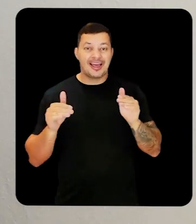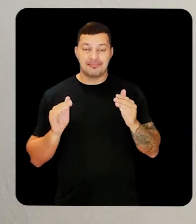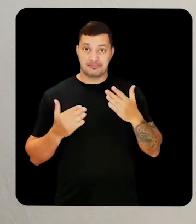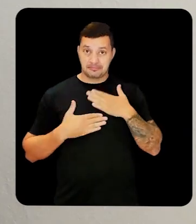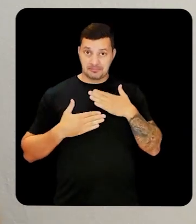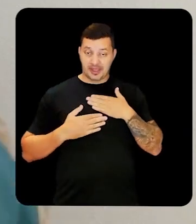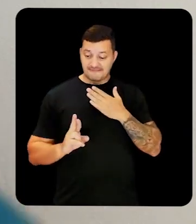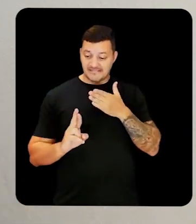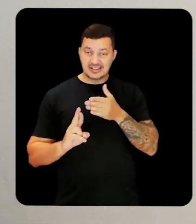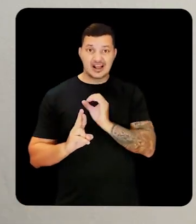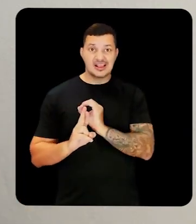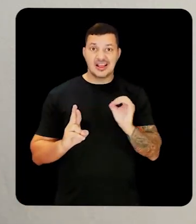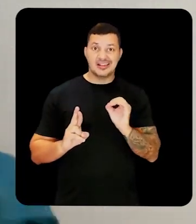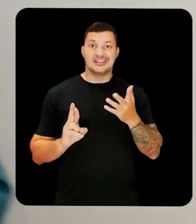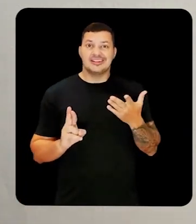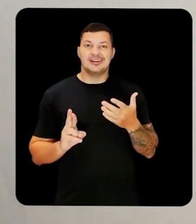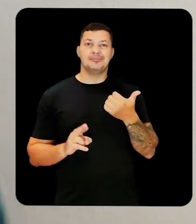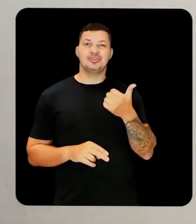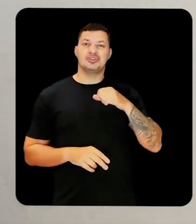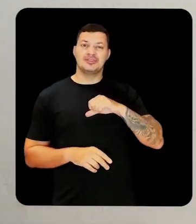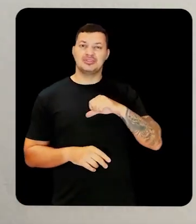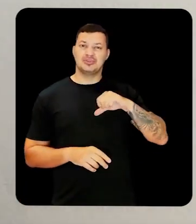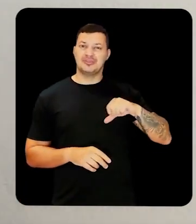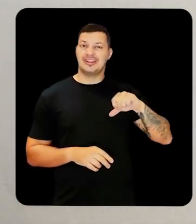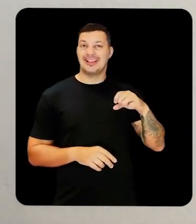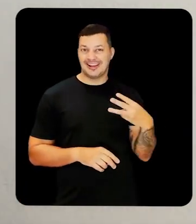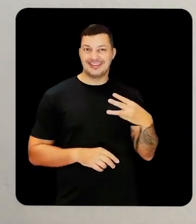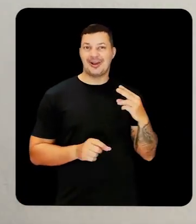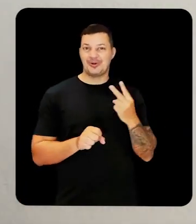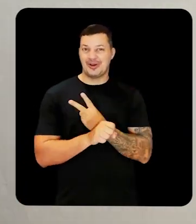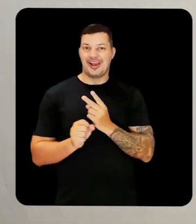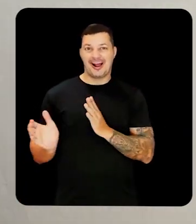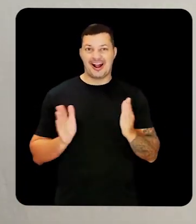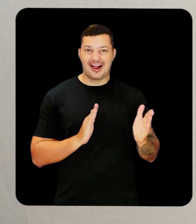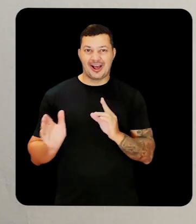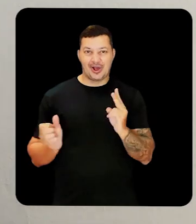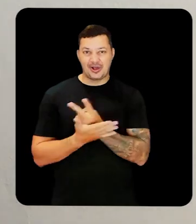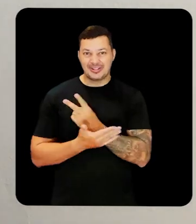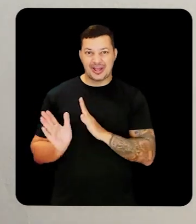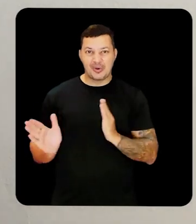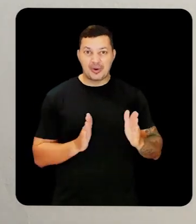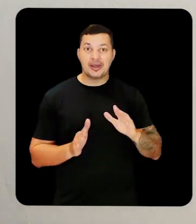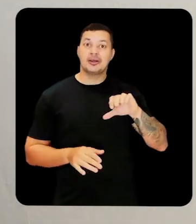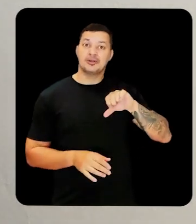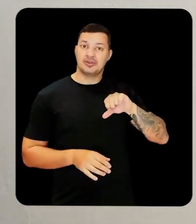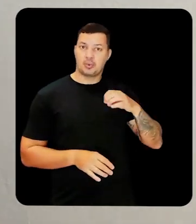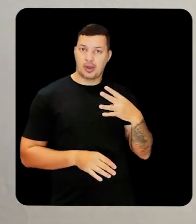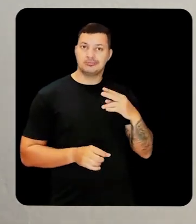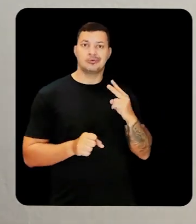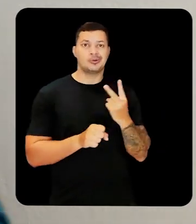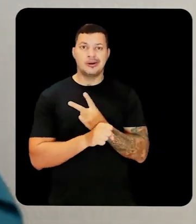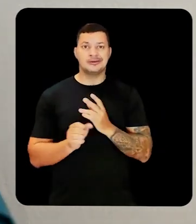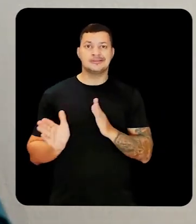pudesse me dar referência de teatro. Isso foi em 1993. Em 94,